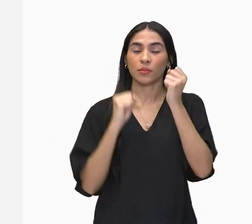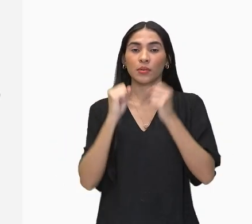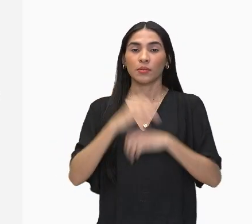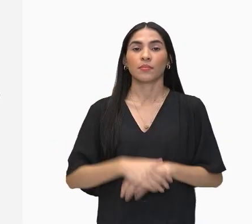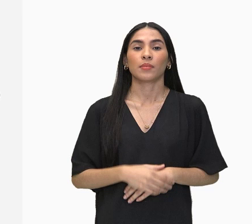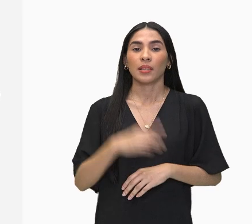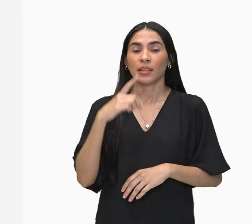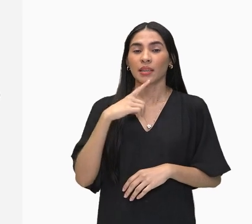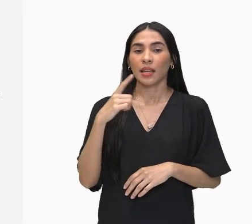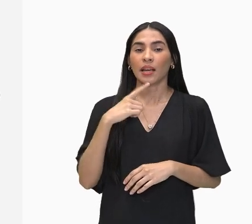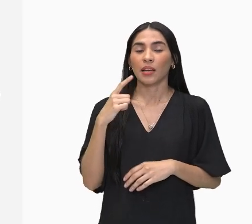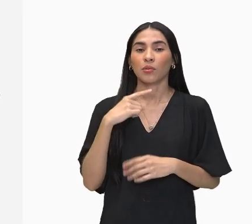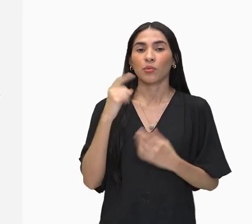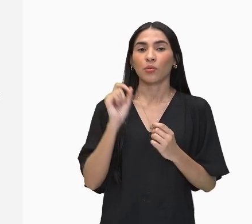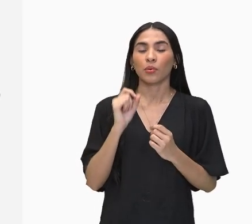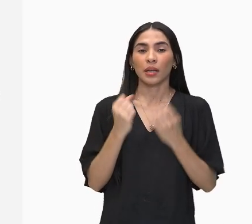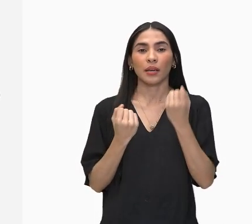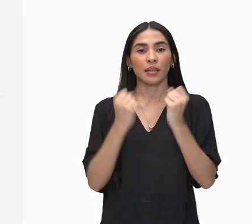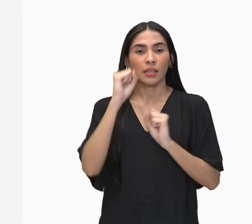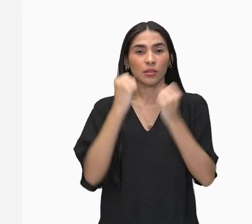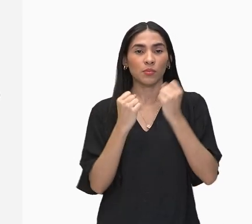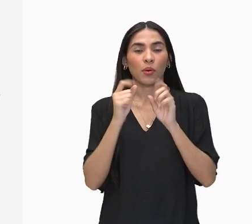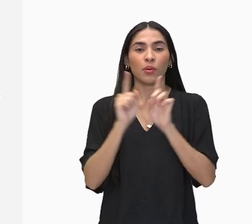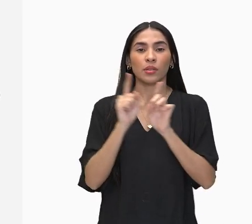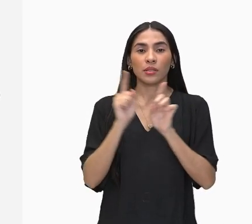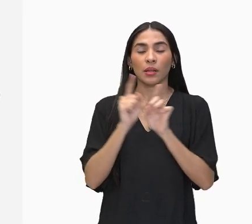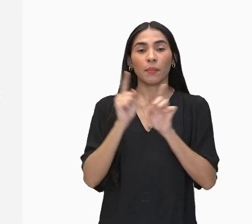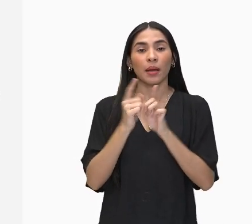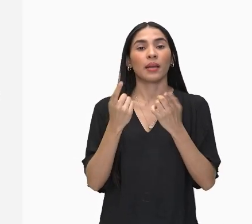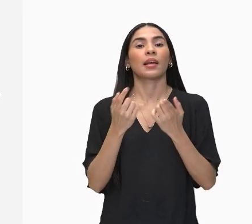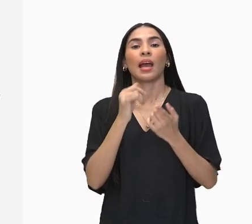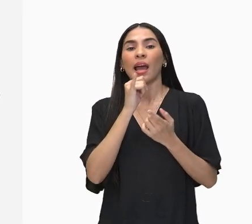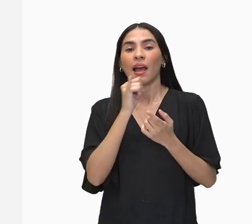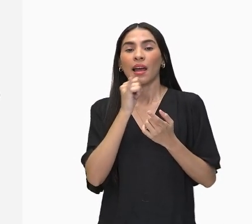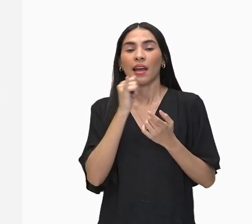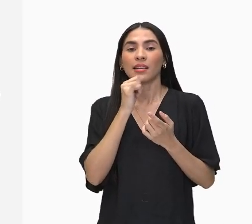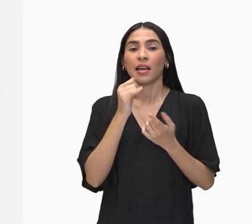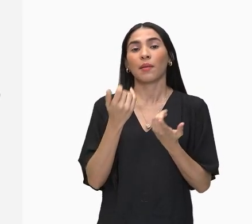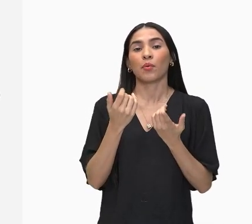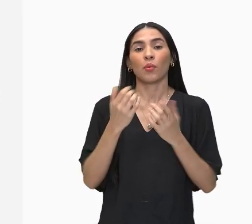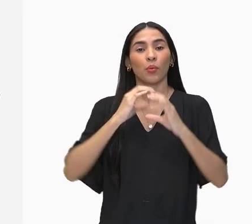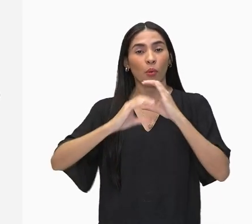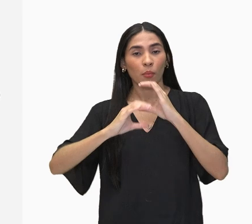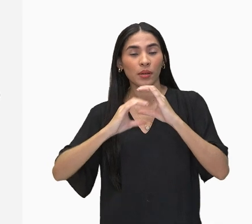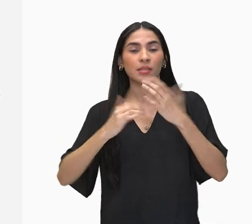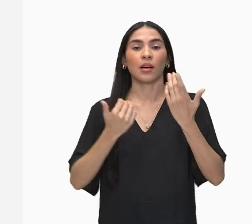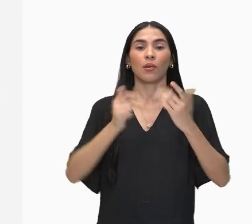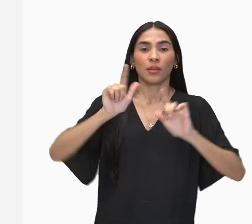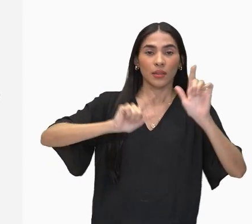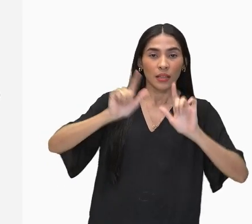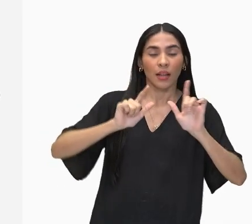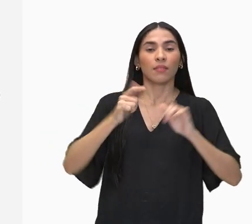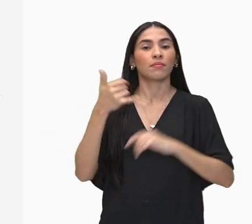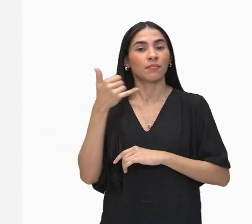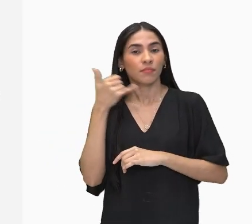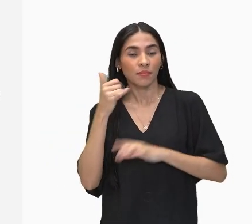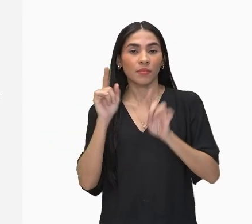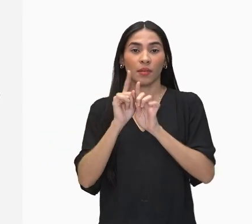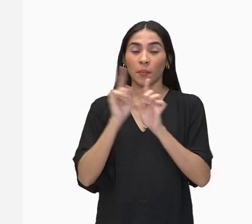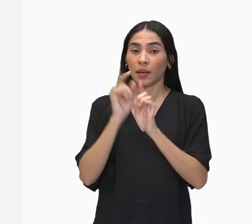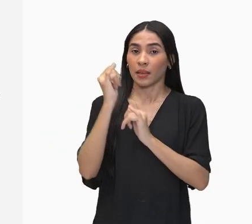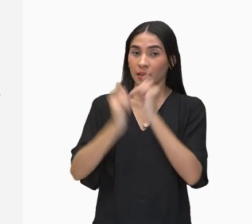de transporte e de comunicação, com o surgimento da telefonia, da TV e da